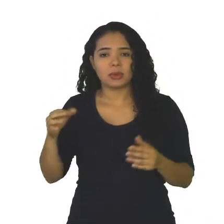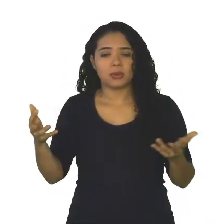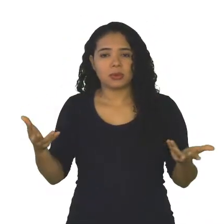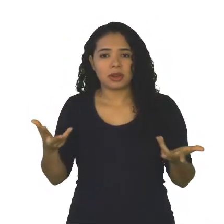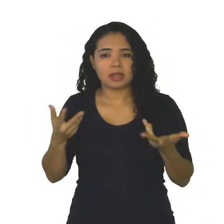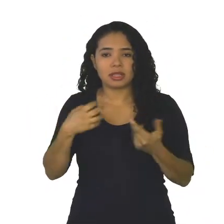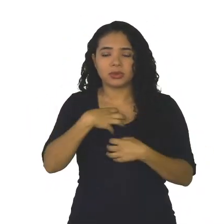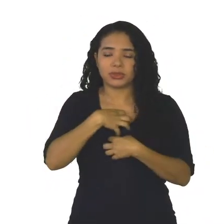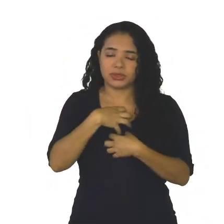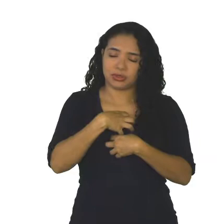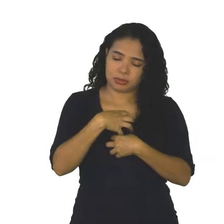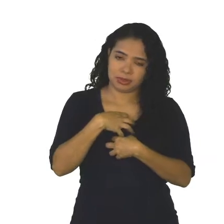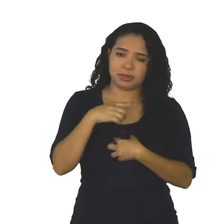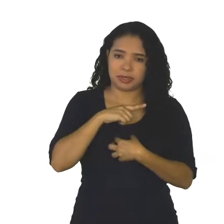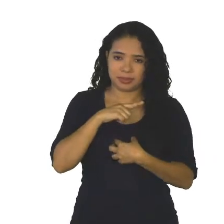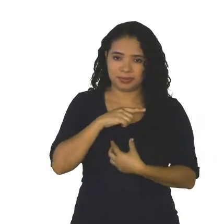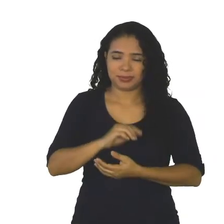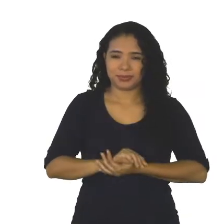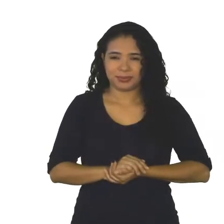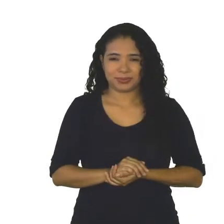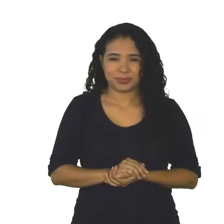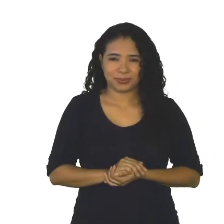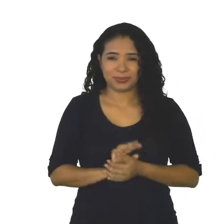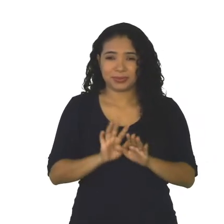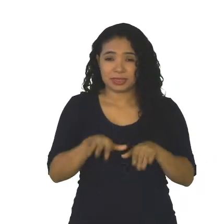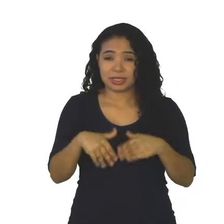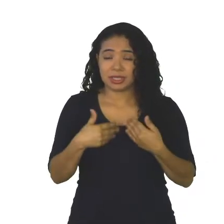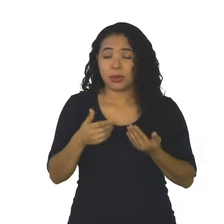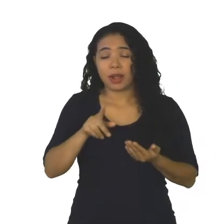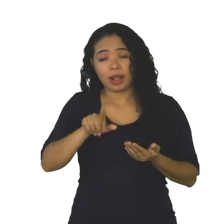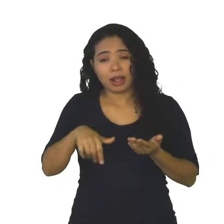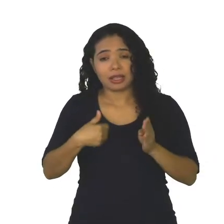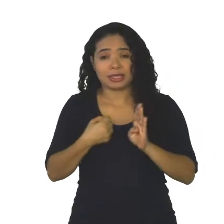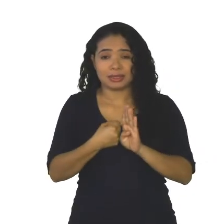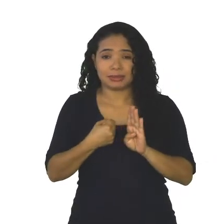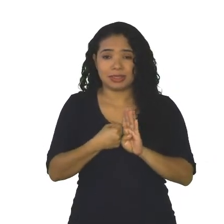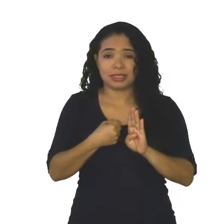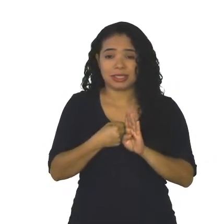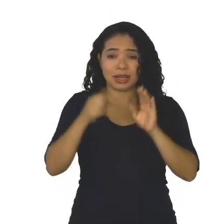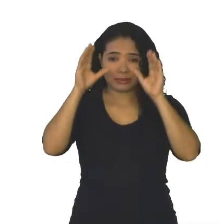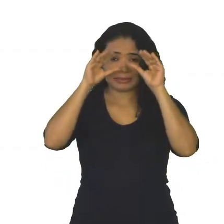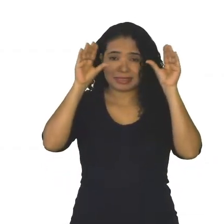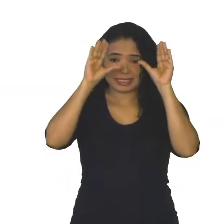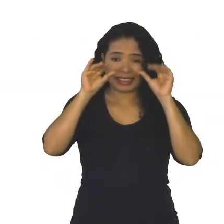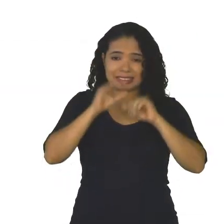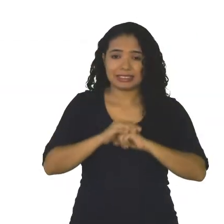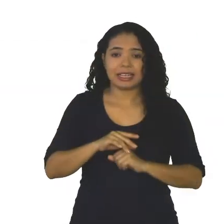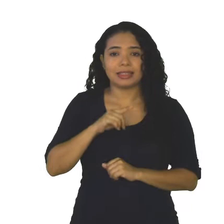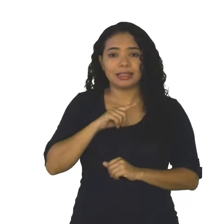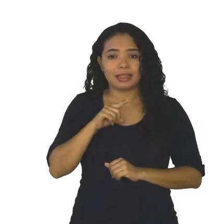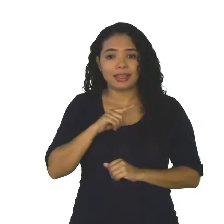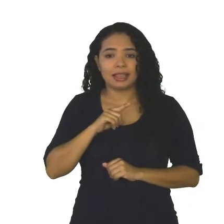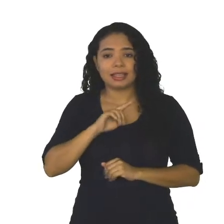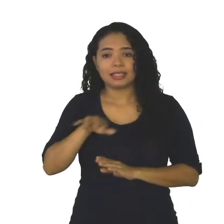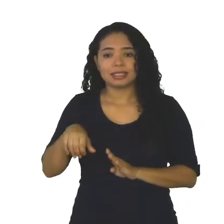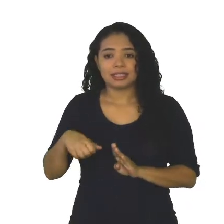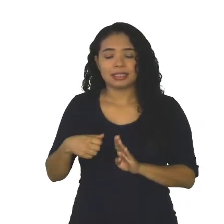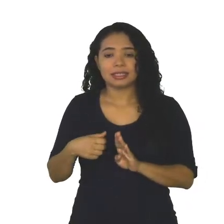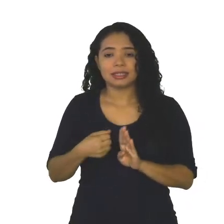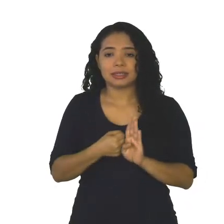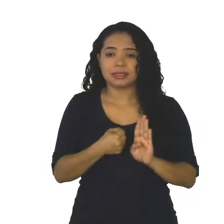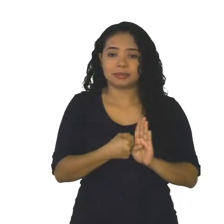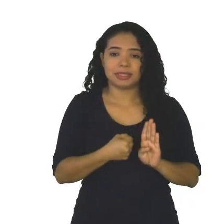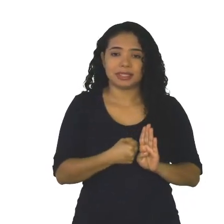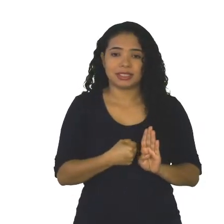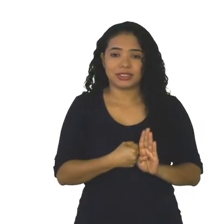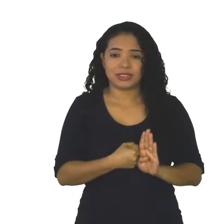que a gente tem ali naquele momento, né? Então, é um substantivo abstrato. Aí nós temos aí o substantivo primitivo,